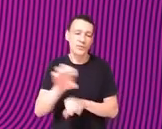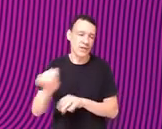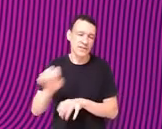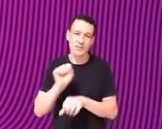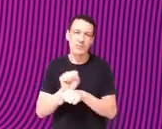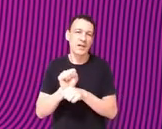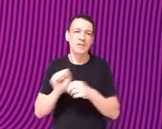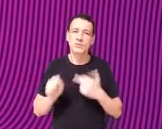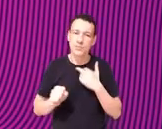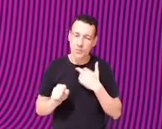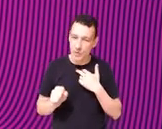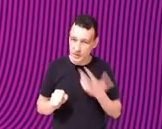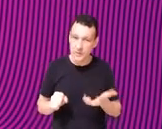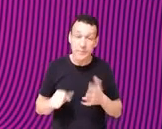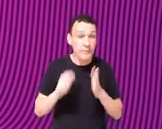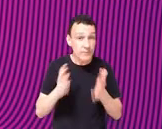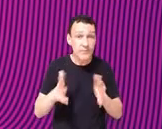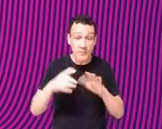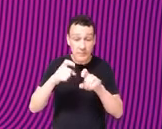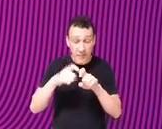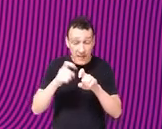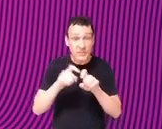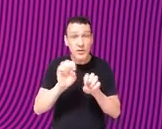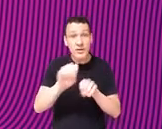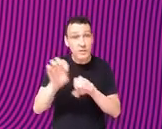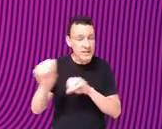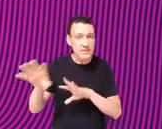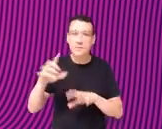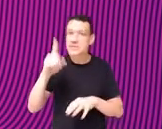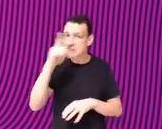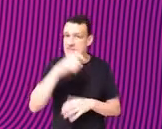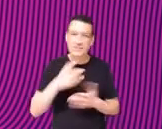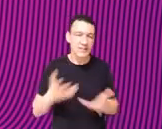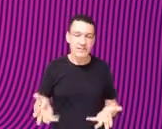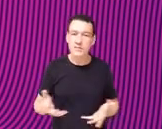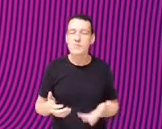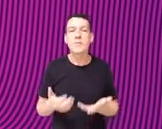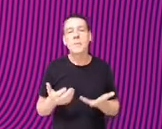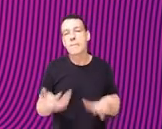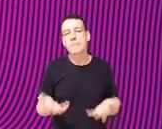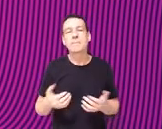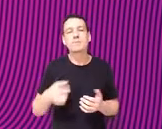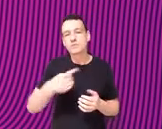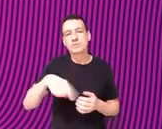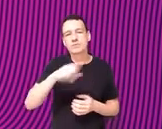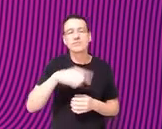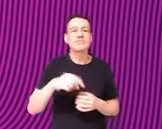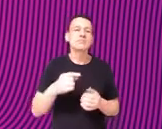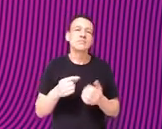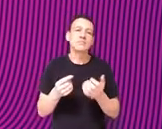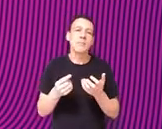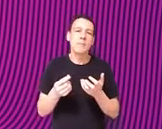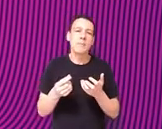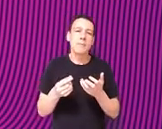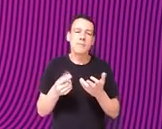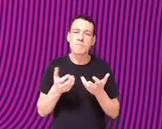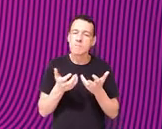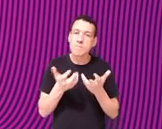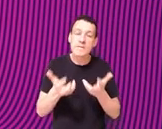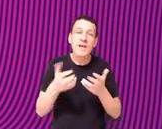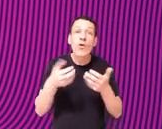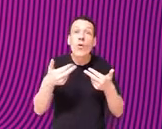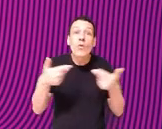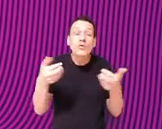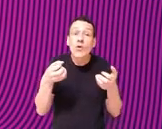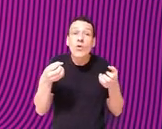educação para médicos é um grande desafio. Fazer isso de uma forma a contemplar aquilo que tem de mais moderno, desafiador, como a